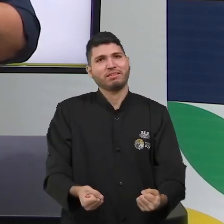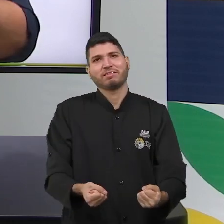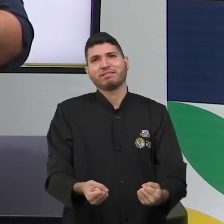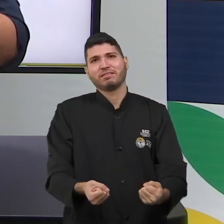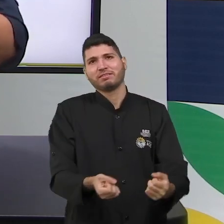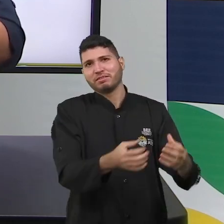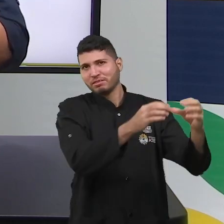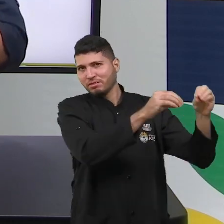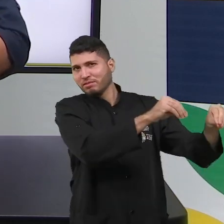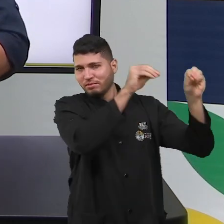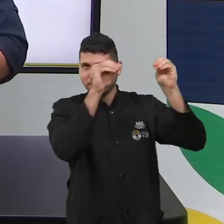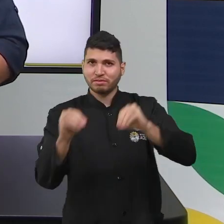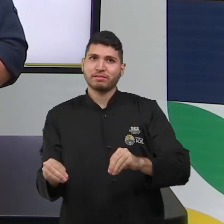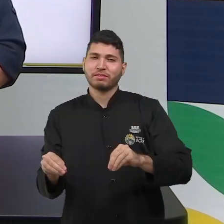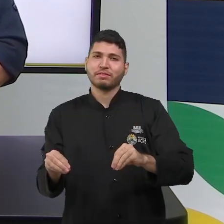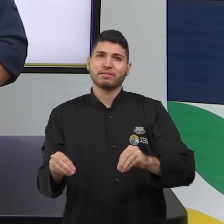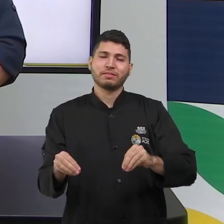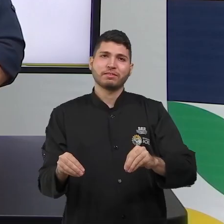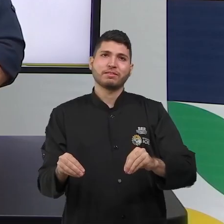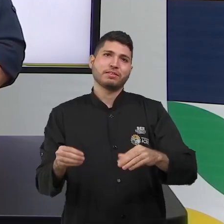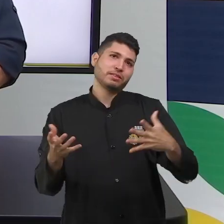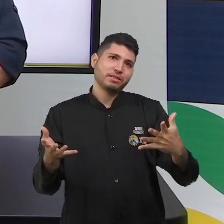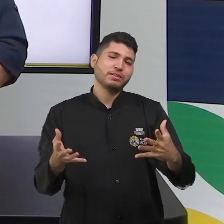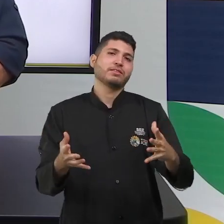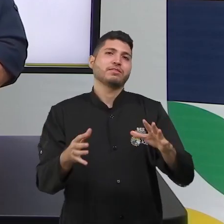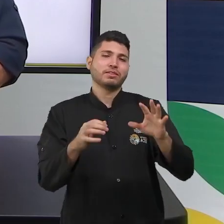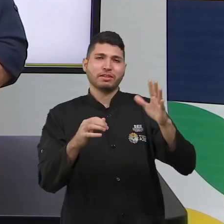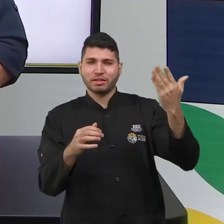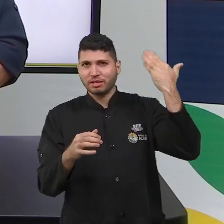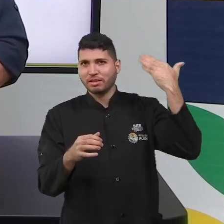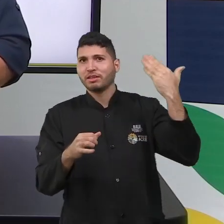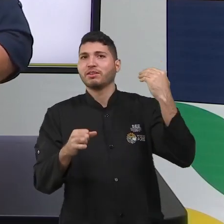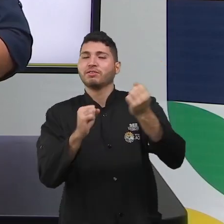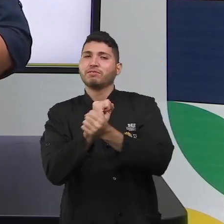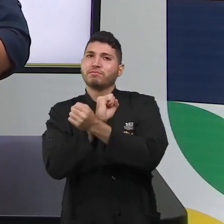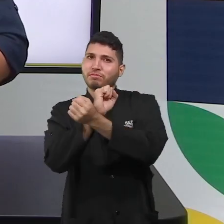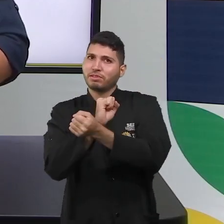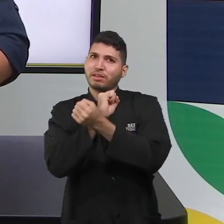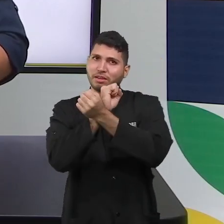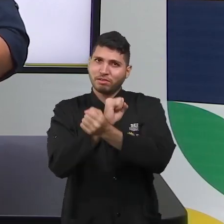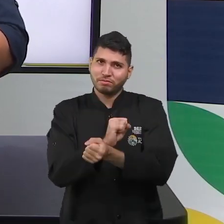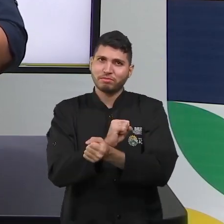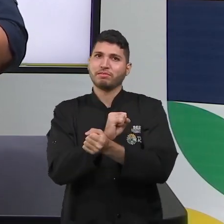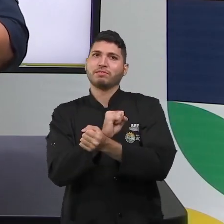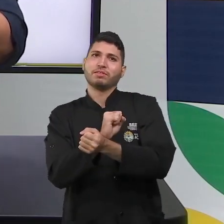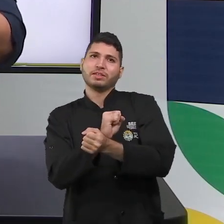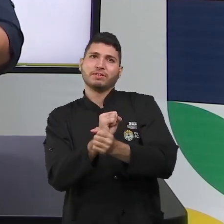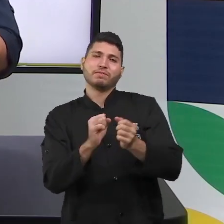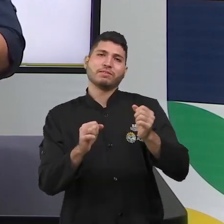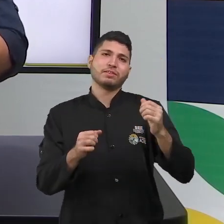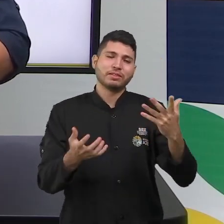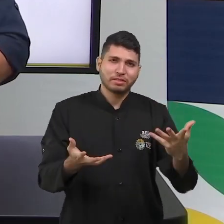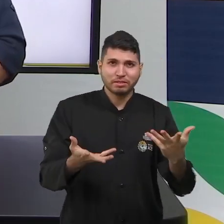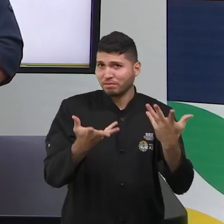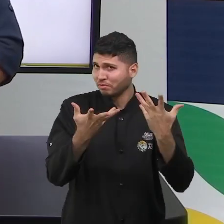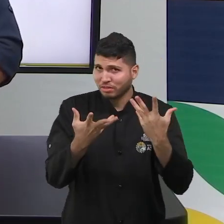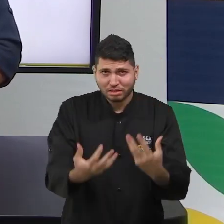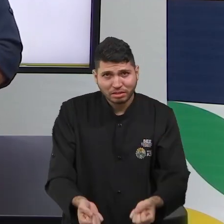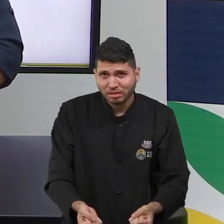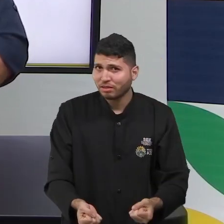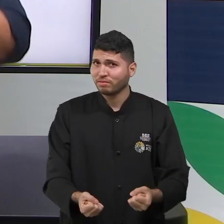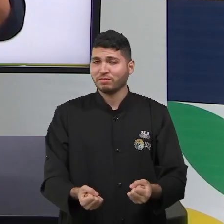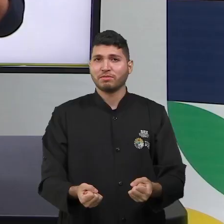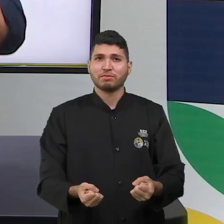desenvolveram artifícios para resistir a esse trabalho escravo, essa humilhação pela qual